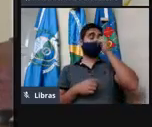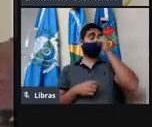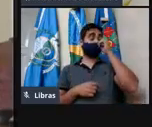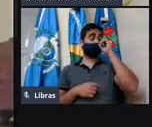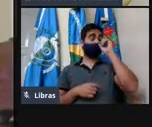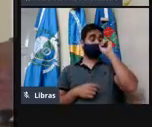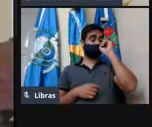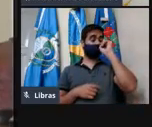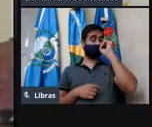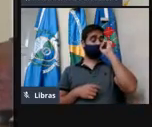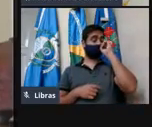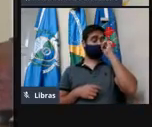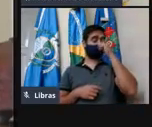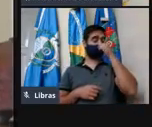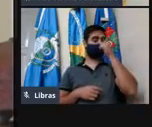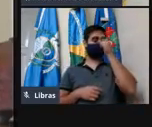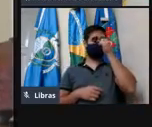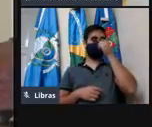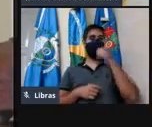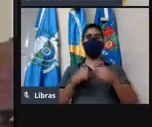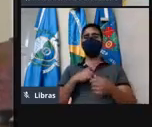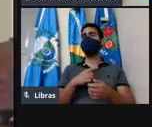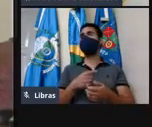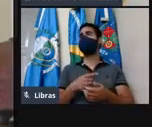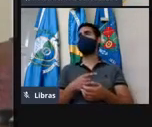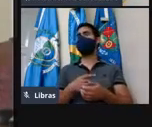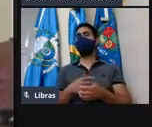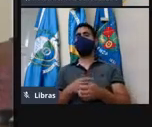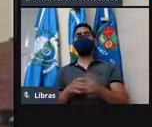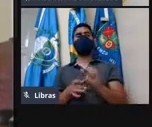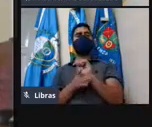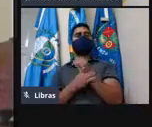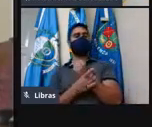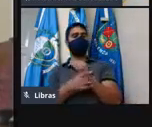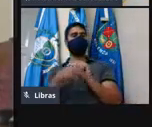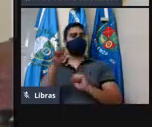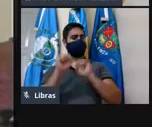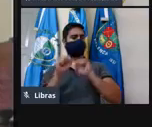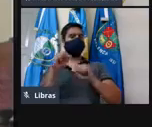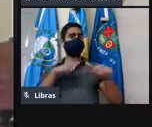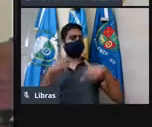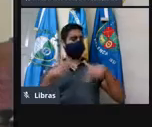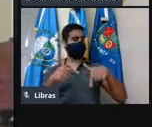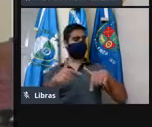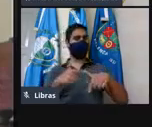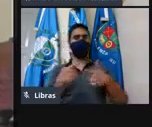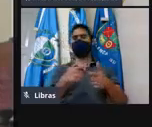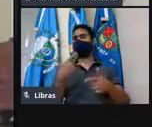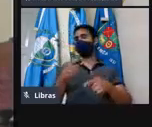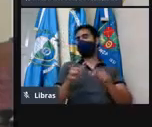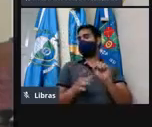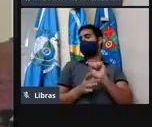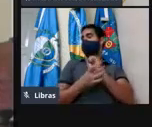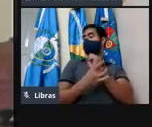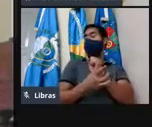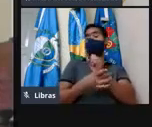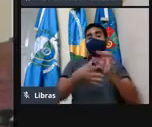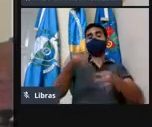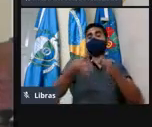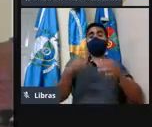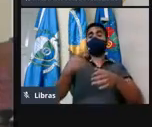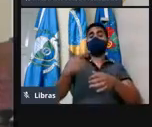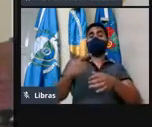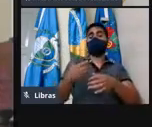dar garantia às firmas que chegarem para trabalhar, porque a gente não tinha garantia jurídica nenhuma para a empresa. Ela